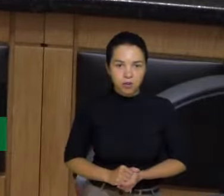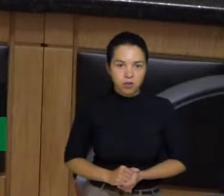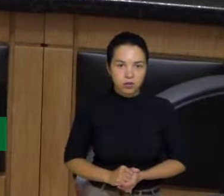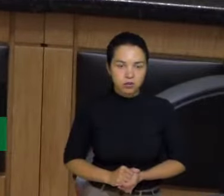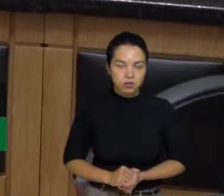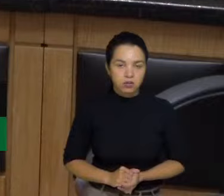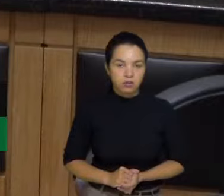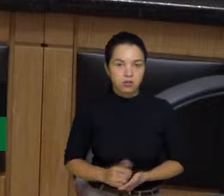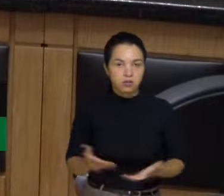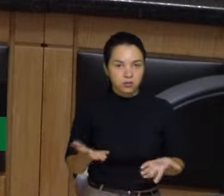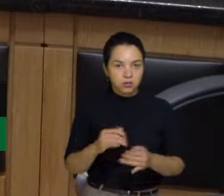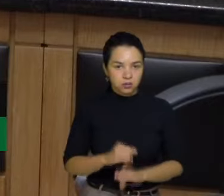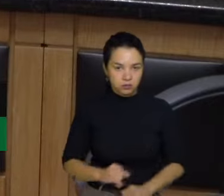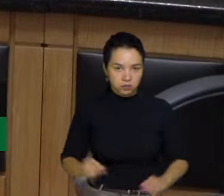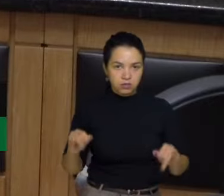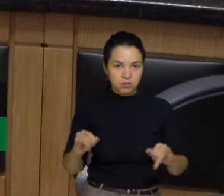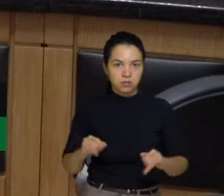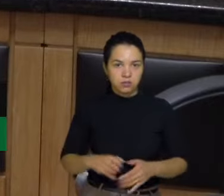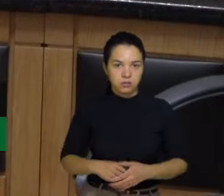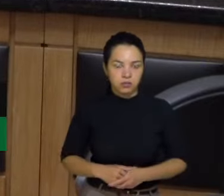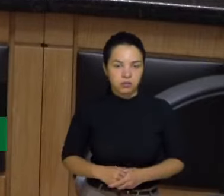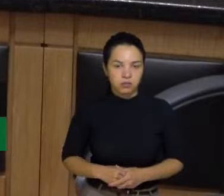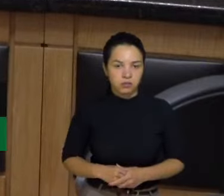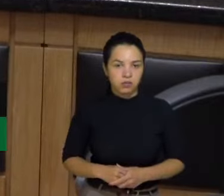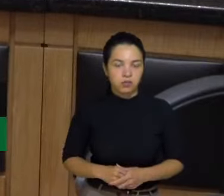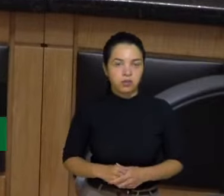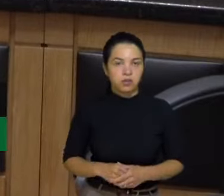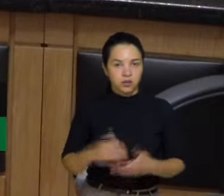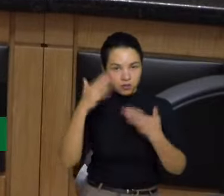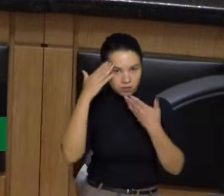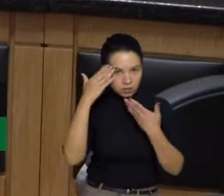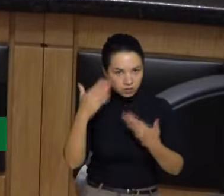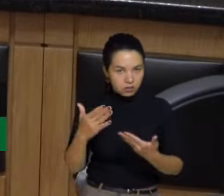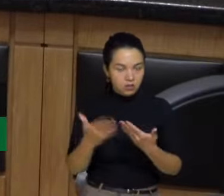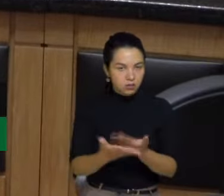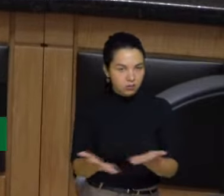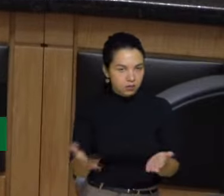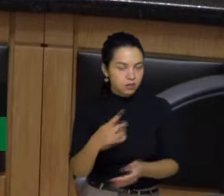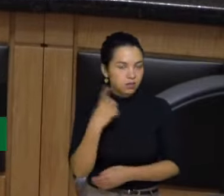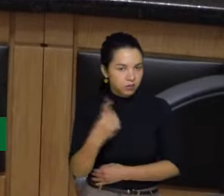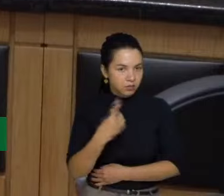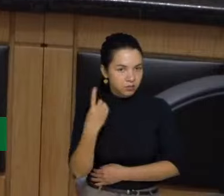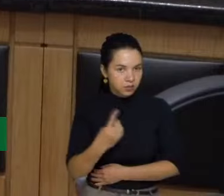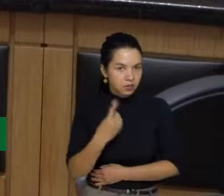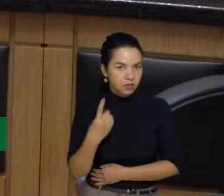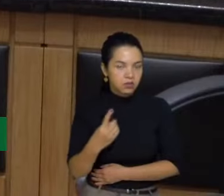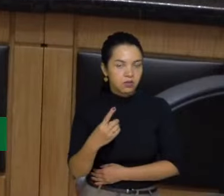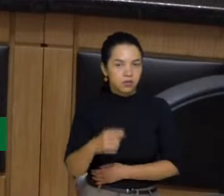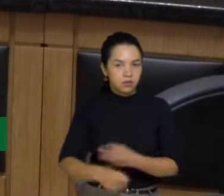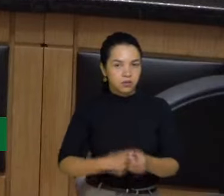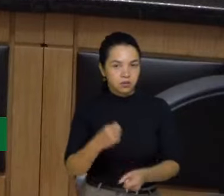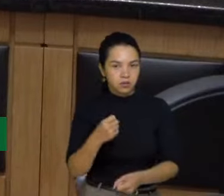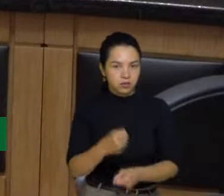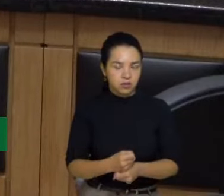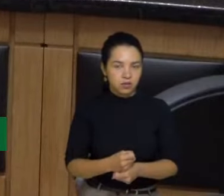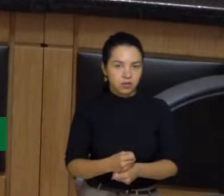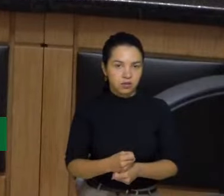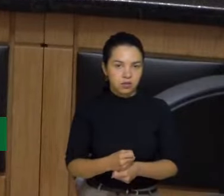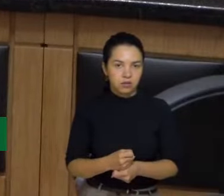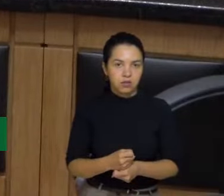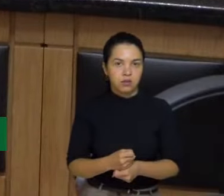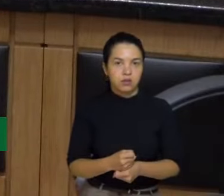disposição e, mais do que isso, agradeço o empenho que o deputado teve nesse ano de 2023, que eu não pude estar aqui,